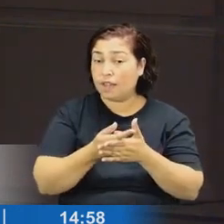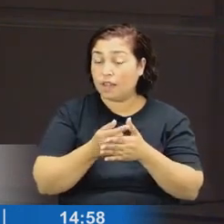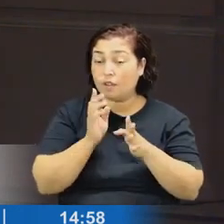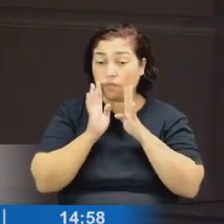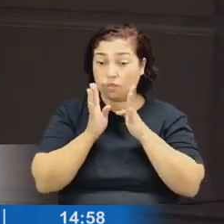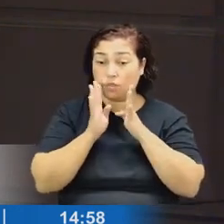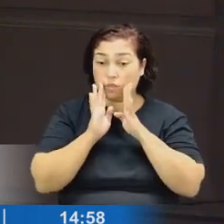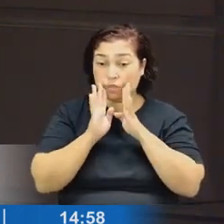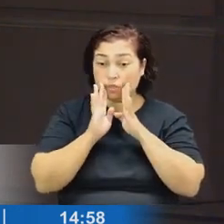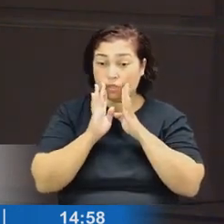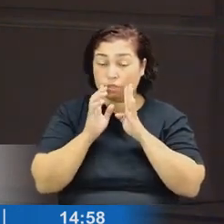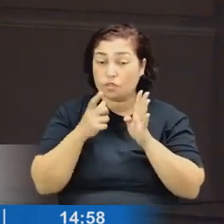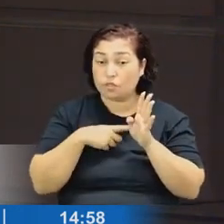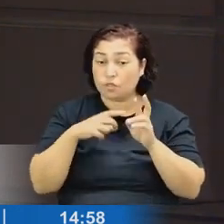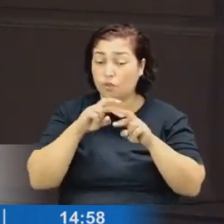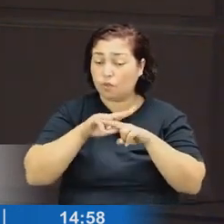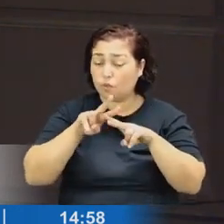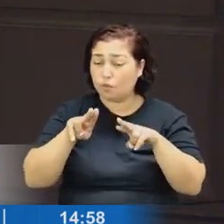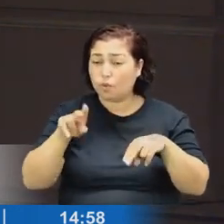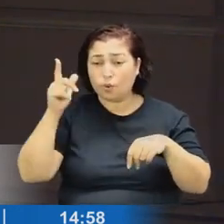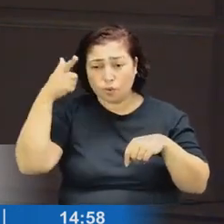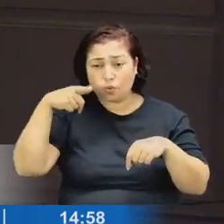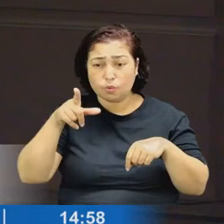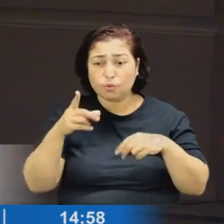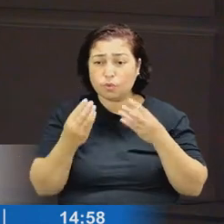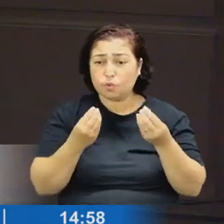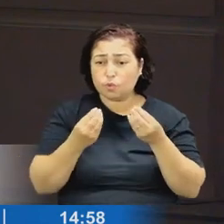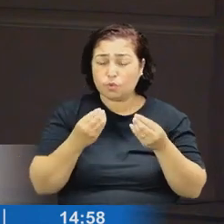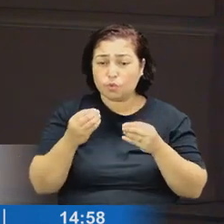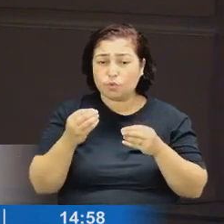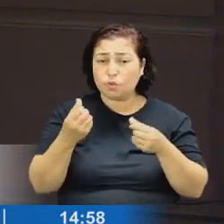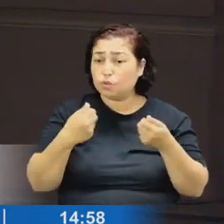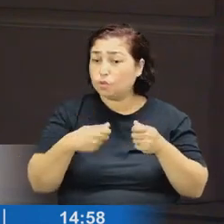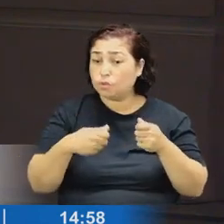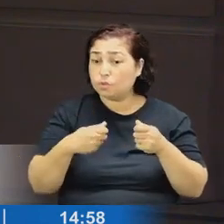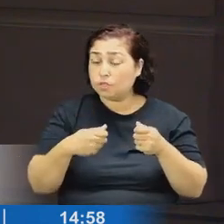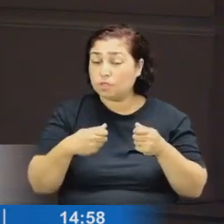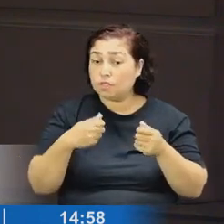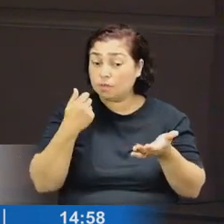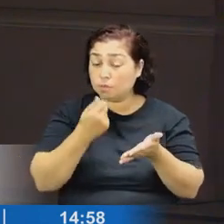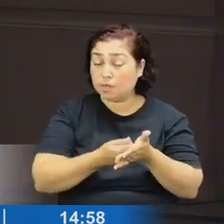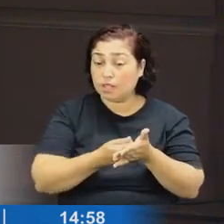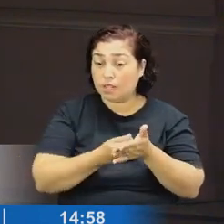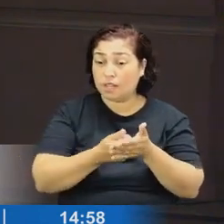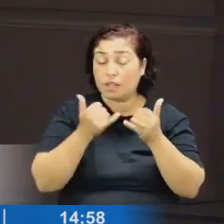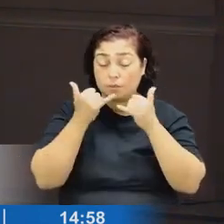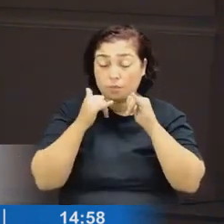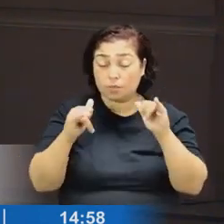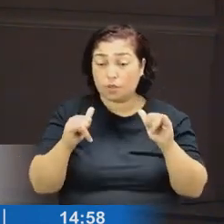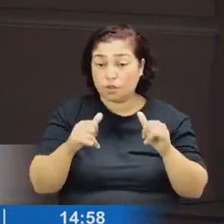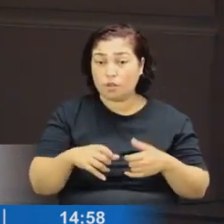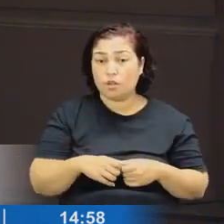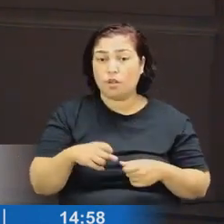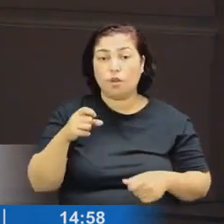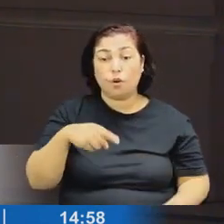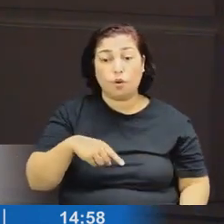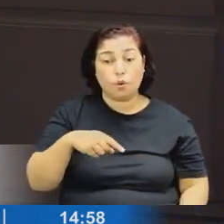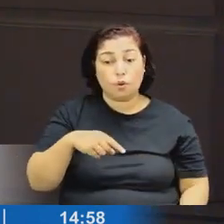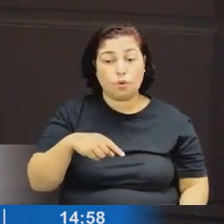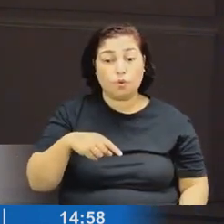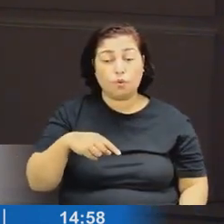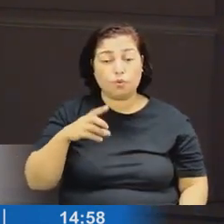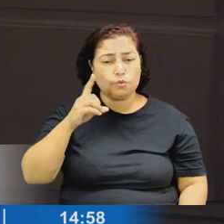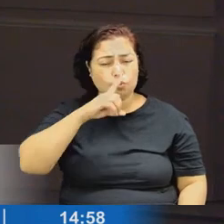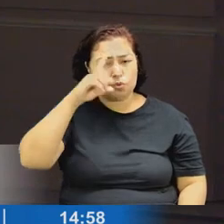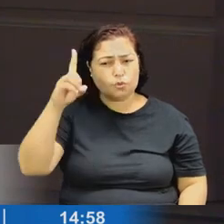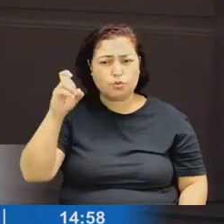10 anos atrás você tinha vários caminhos que você conseguia trazer muita gente sem pagar só com a publicação entendeu Hoje em dia a última